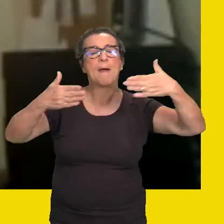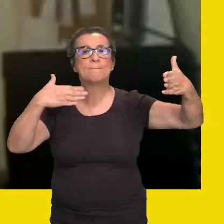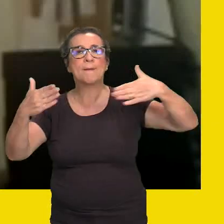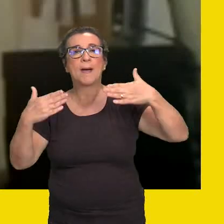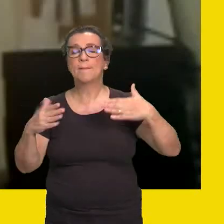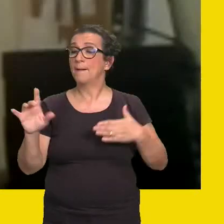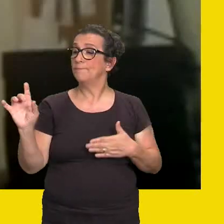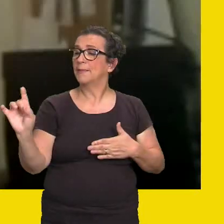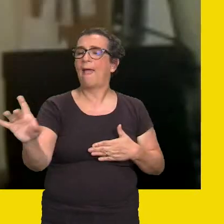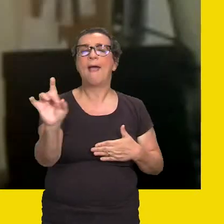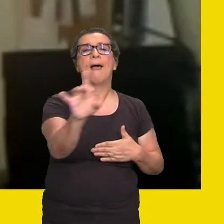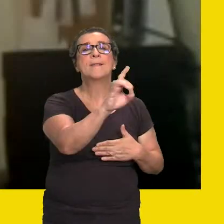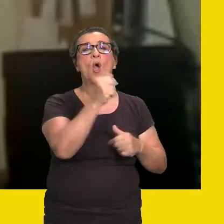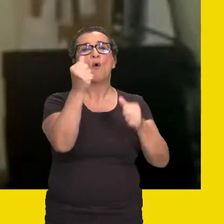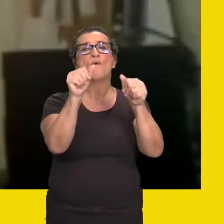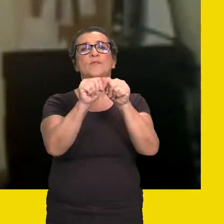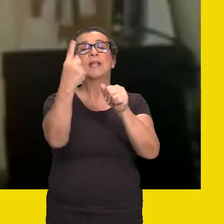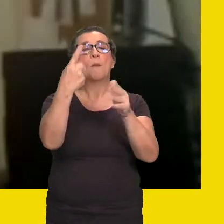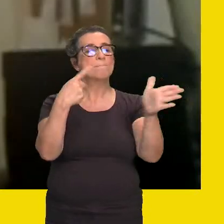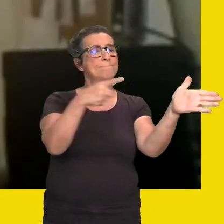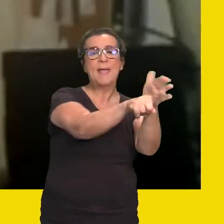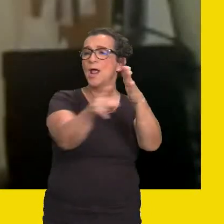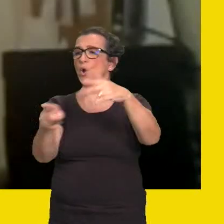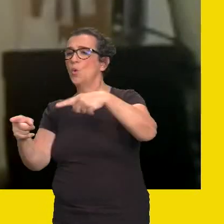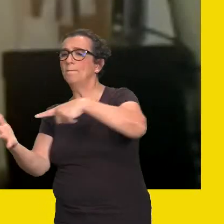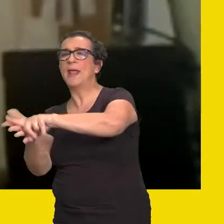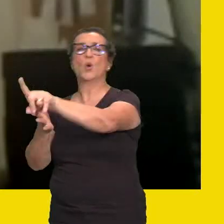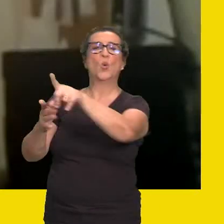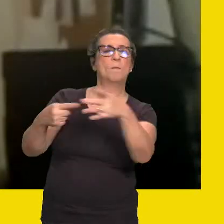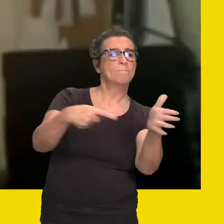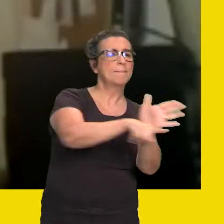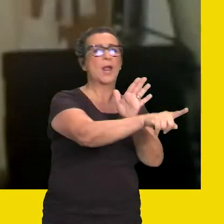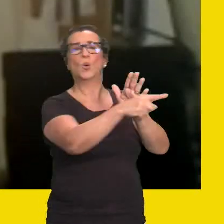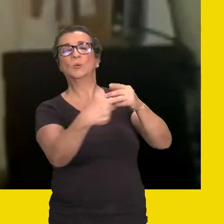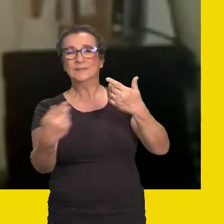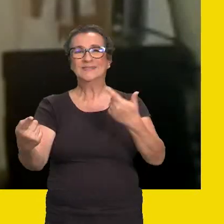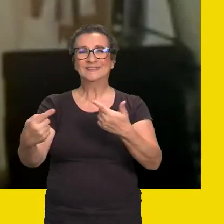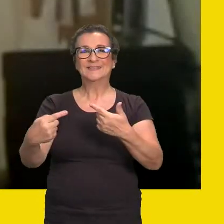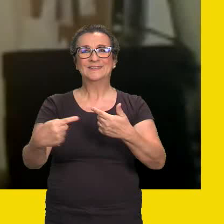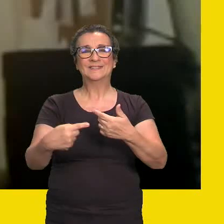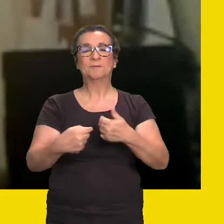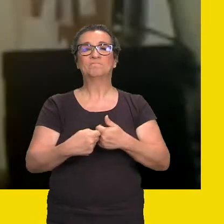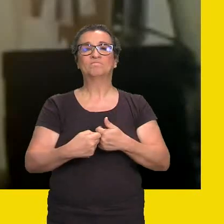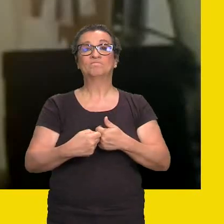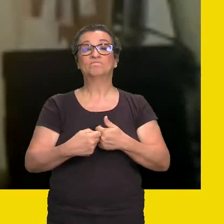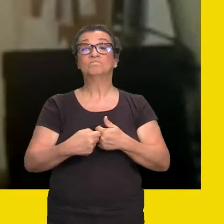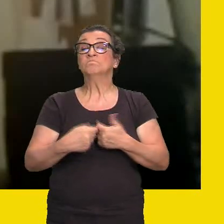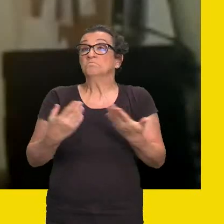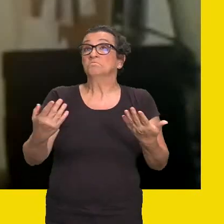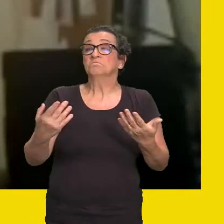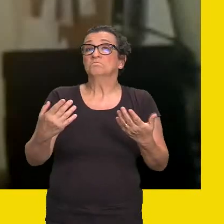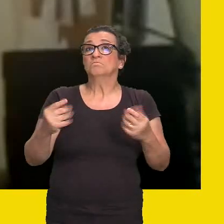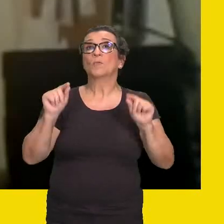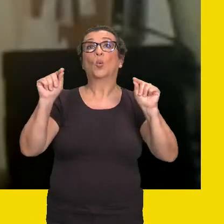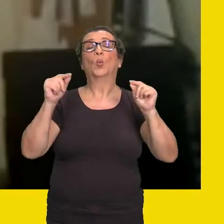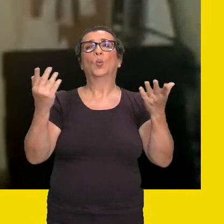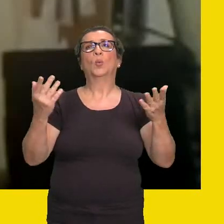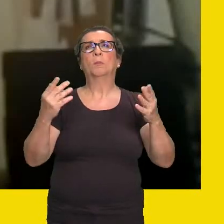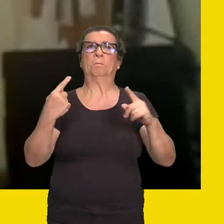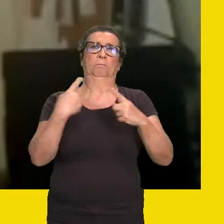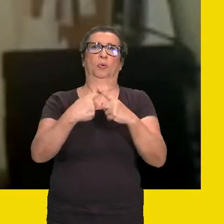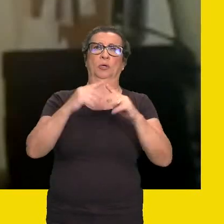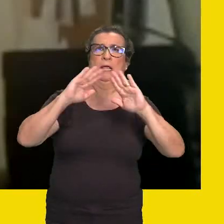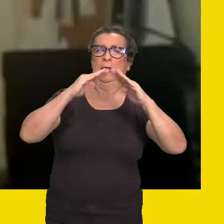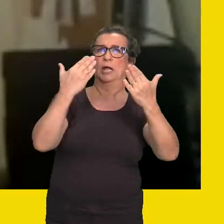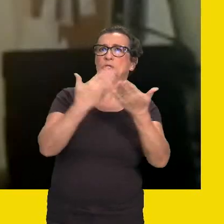cada aluno fizesse uma pergunta para o outro. Então, essas perguntas, elas variam, né? O que, que a escola